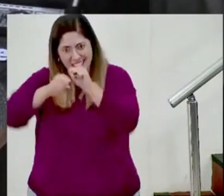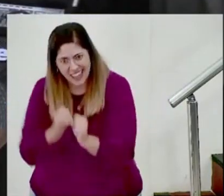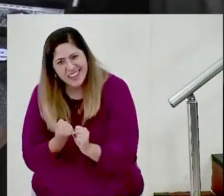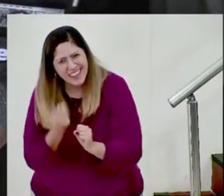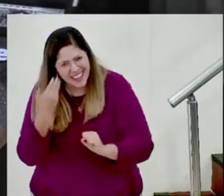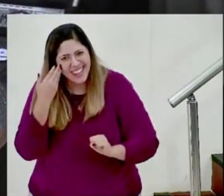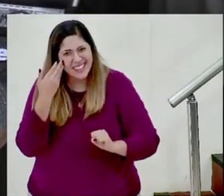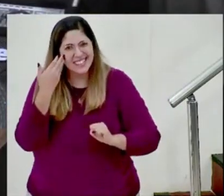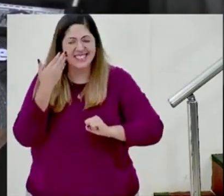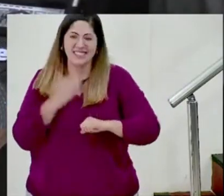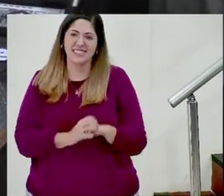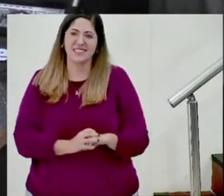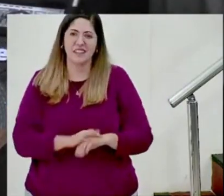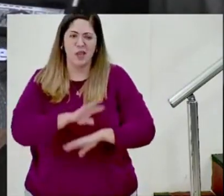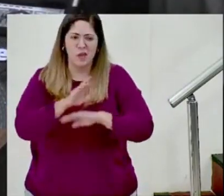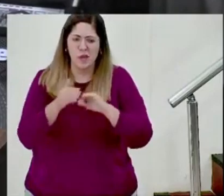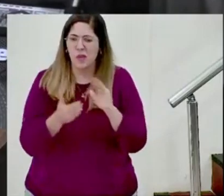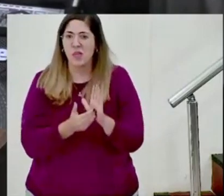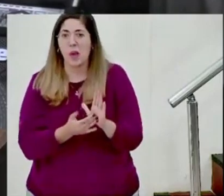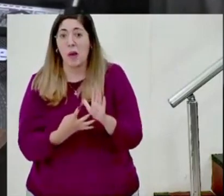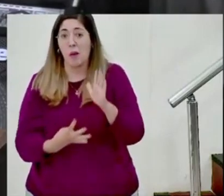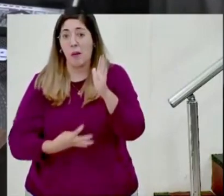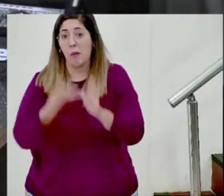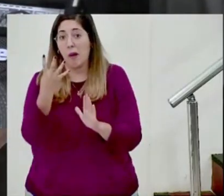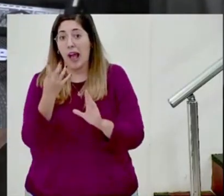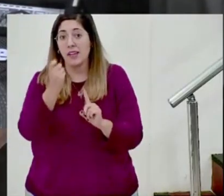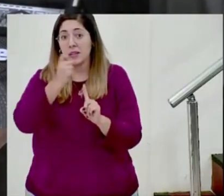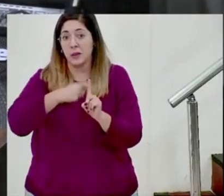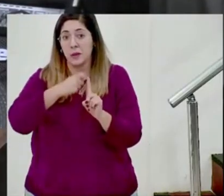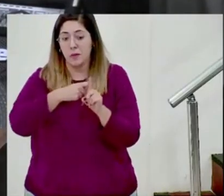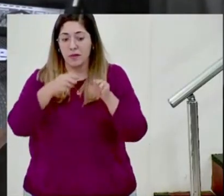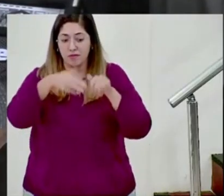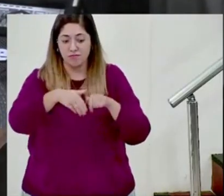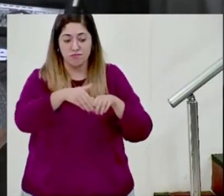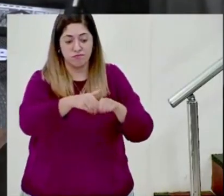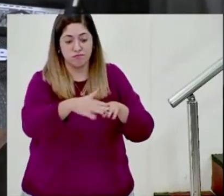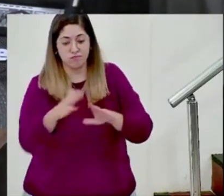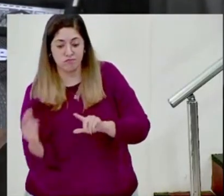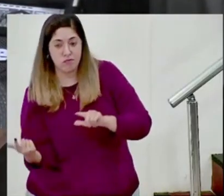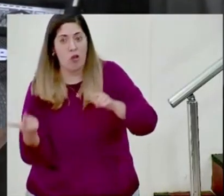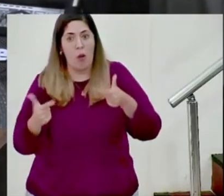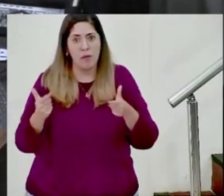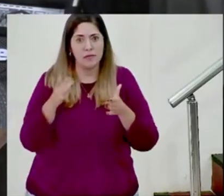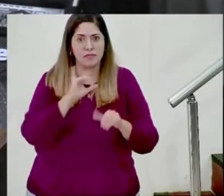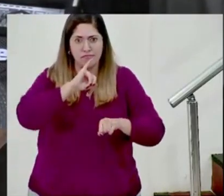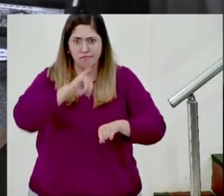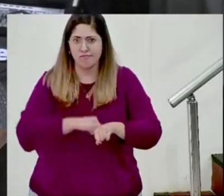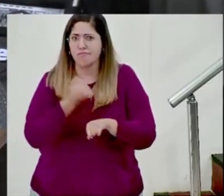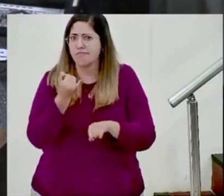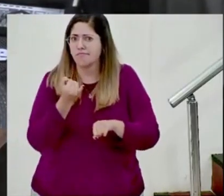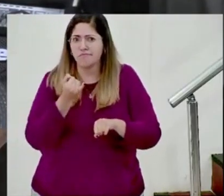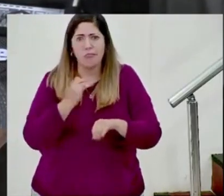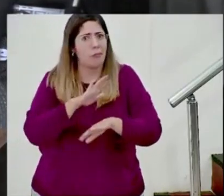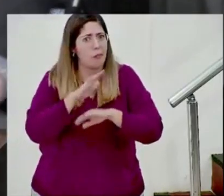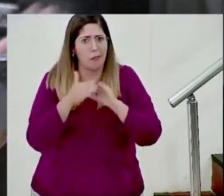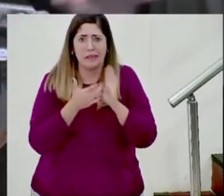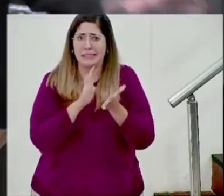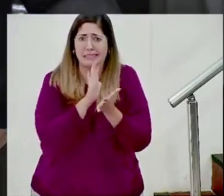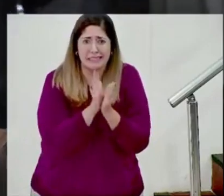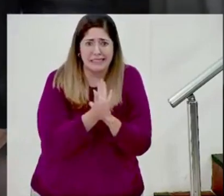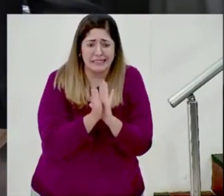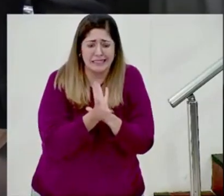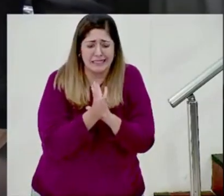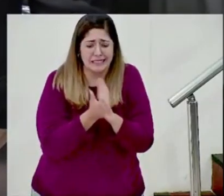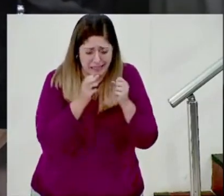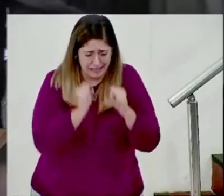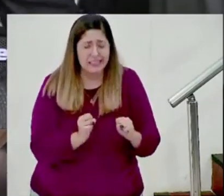com lança, e eles estavam a 4 meses de caminhada da sua capital. Era meio fim de mundo aquela guerra mesmo. Era a fronteira do